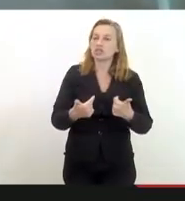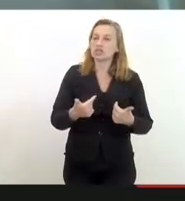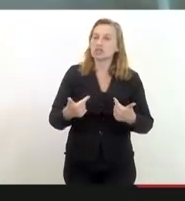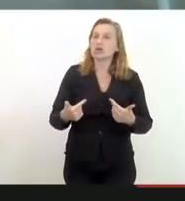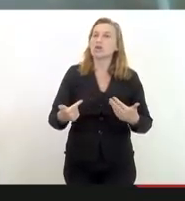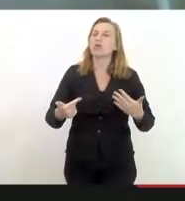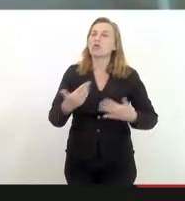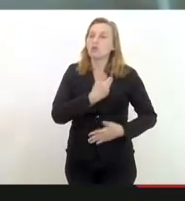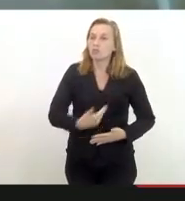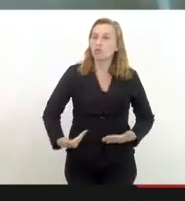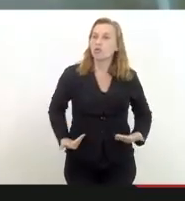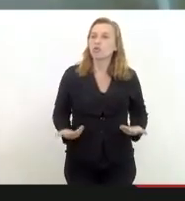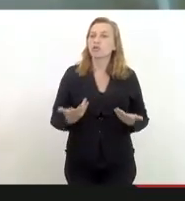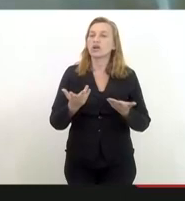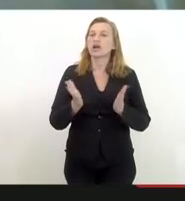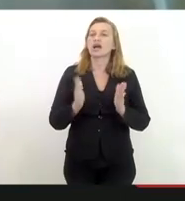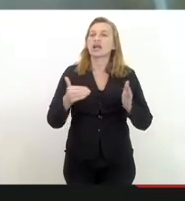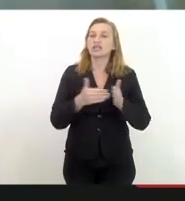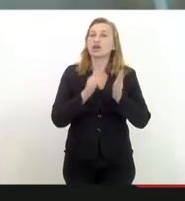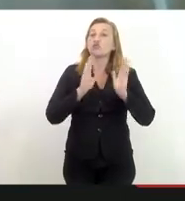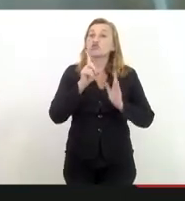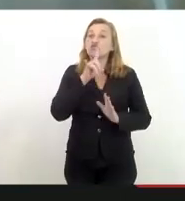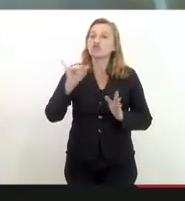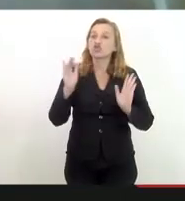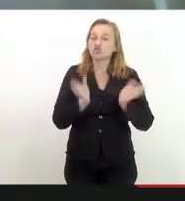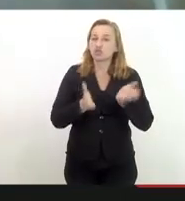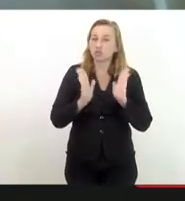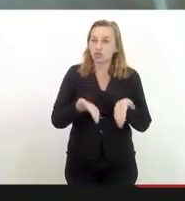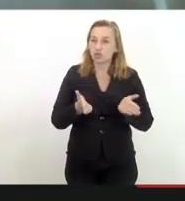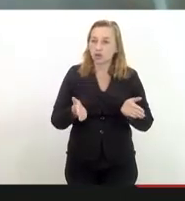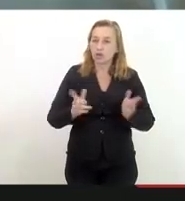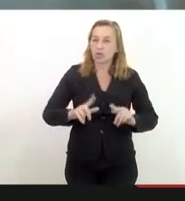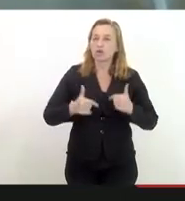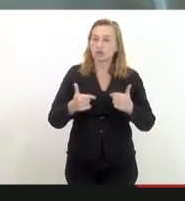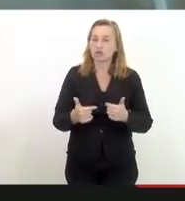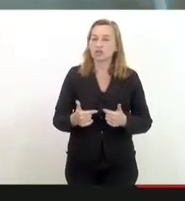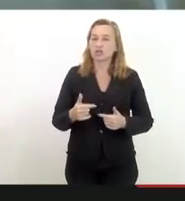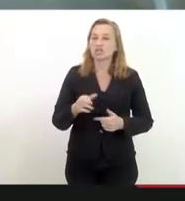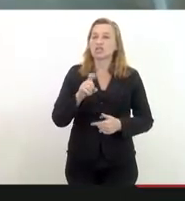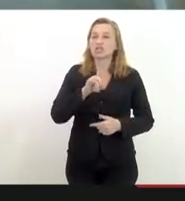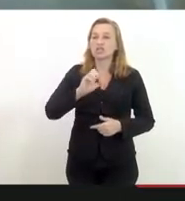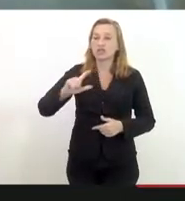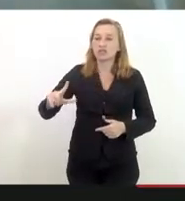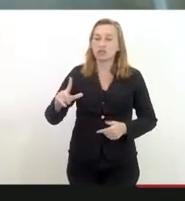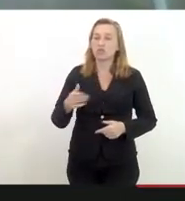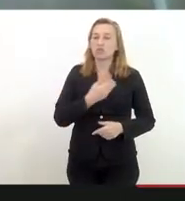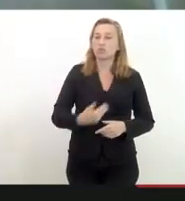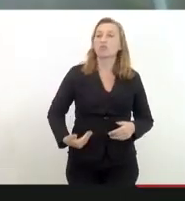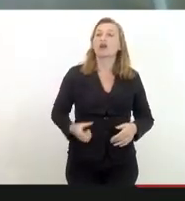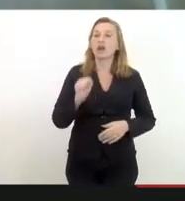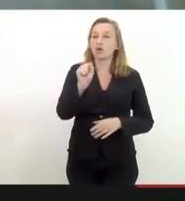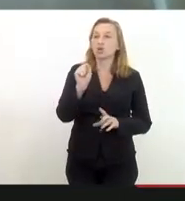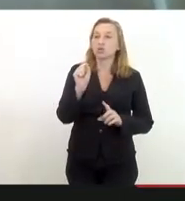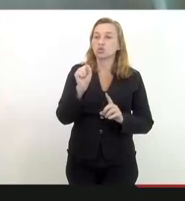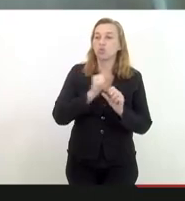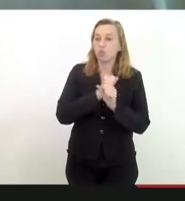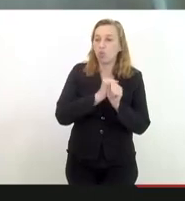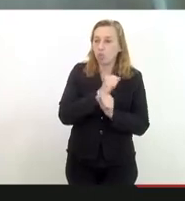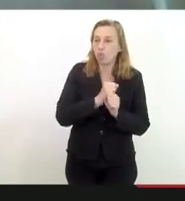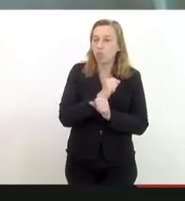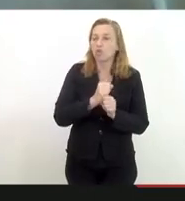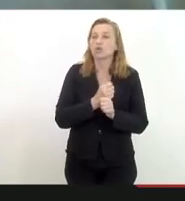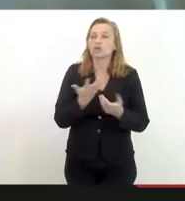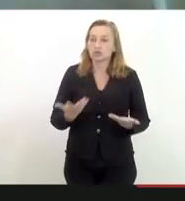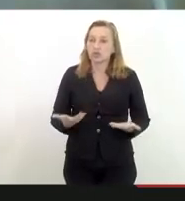que perdura até o dia de hoje, ou seja, temos uma ação civil pública há 8 anos em curso. Durante essa ação